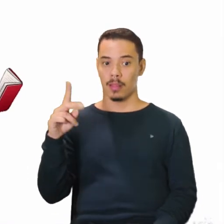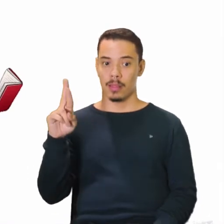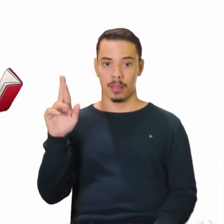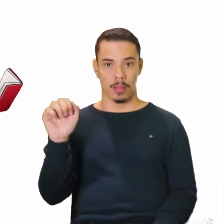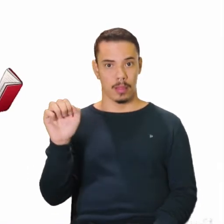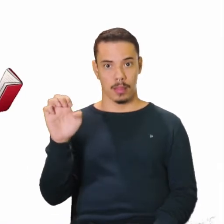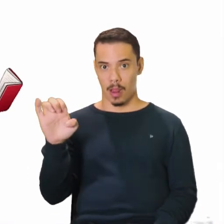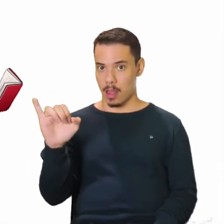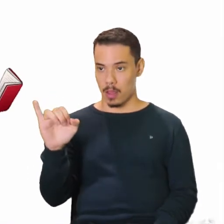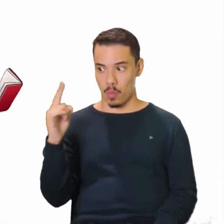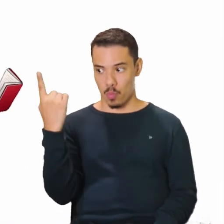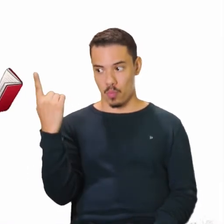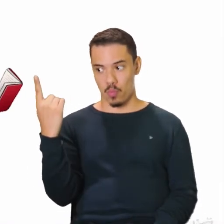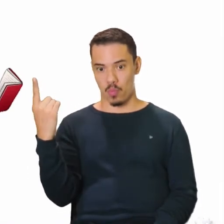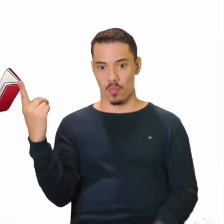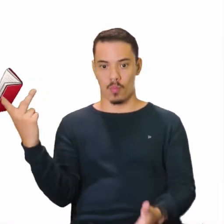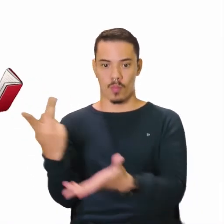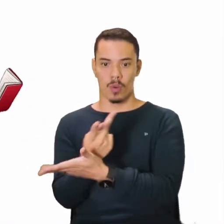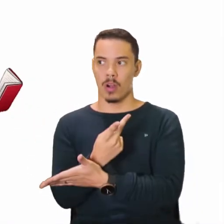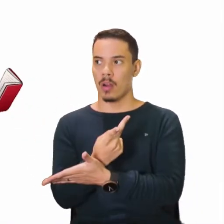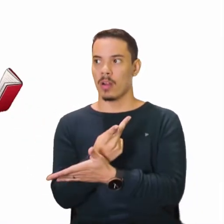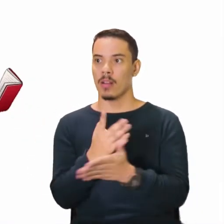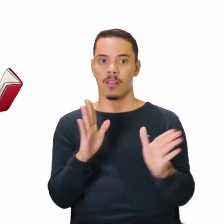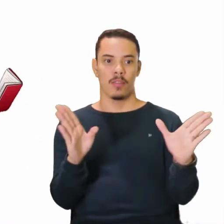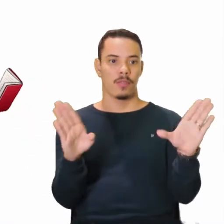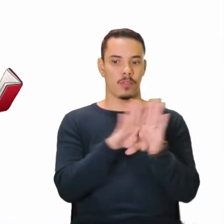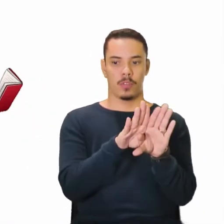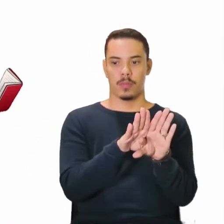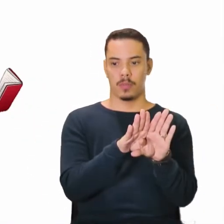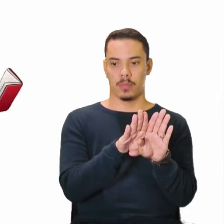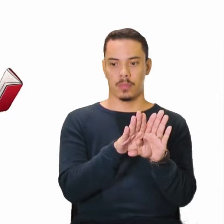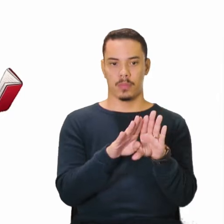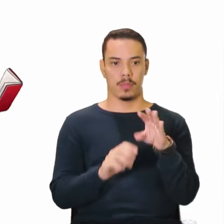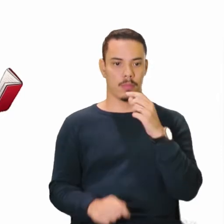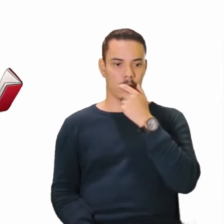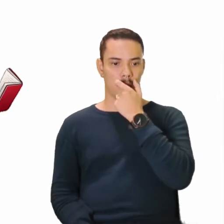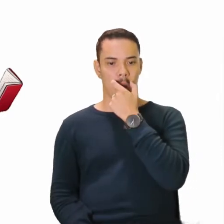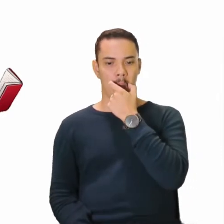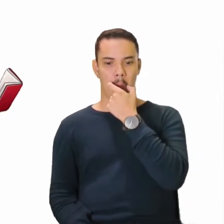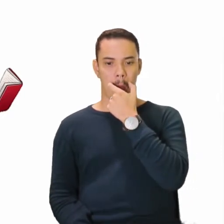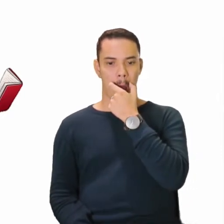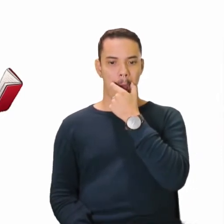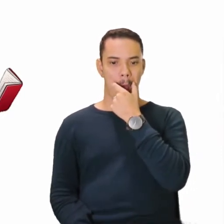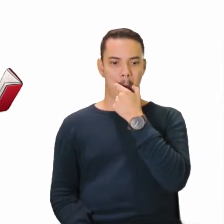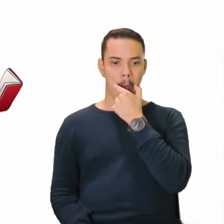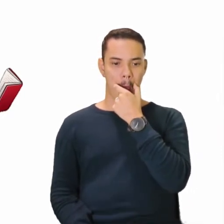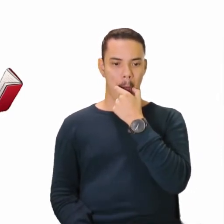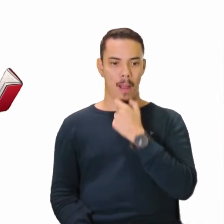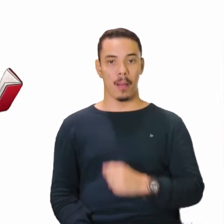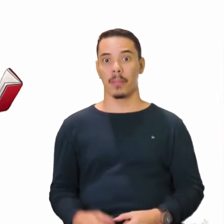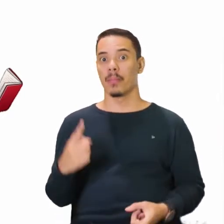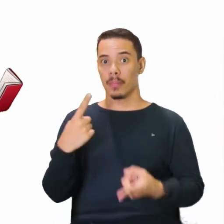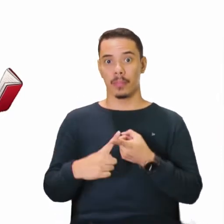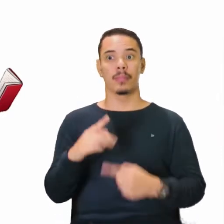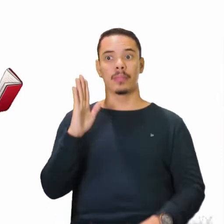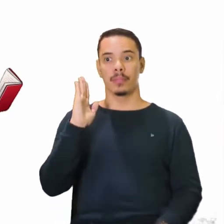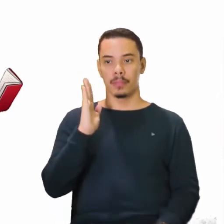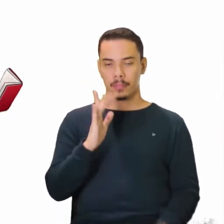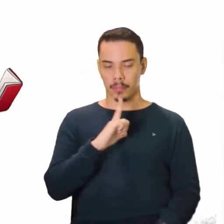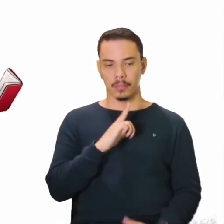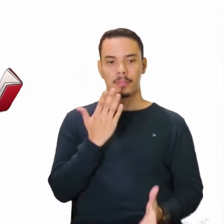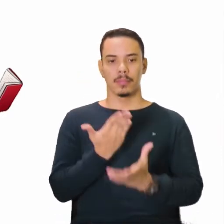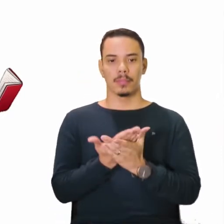porta. Pronto. Ela não está saiu, separada, né, mas- Amadinha? Exatamente, porque que você já teve aqui a aula